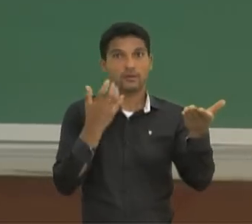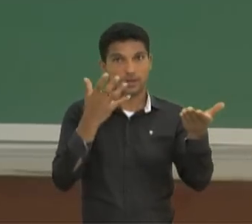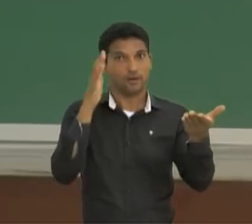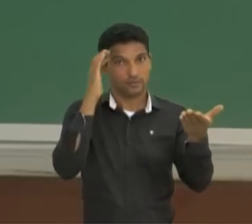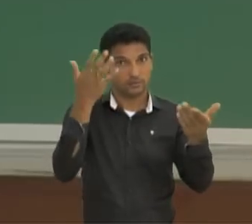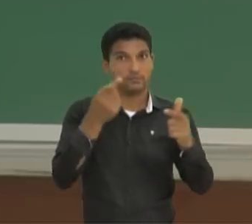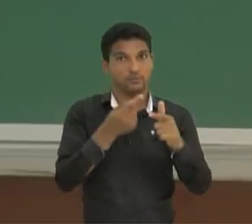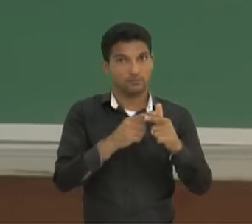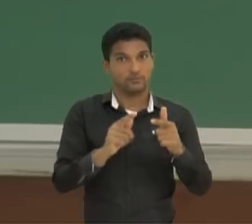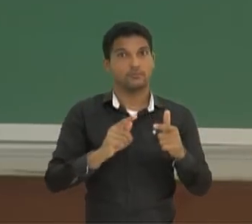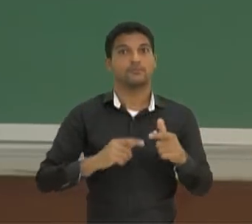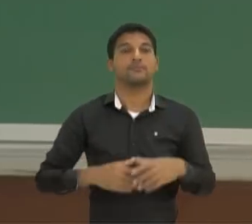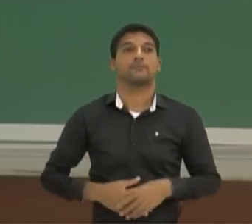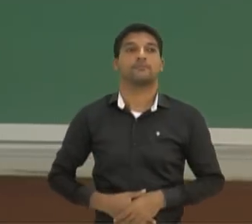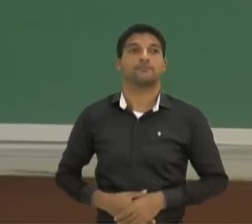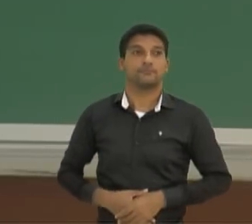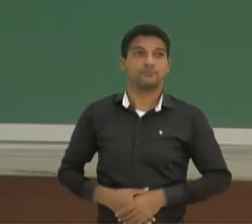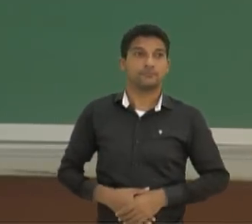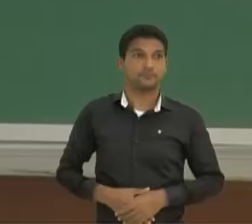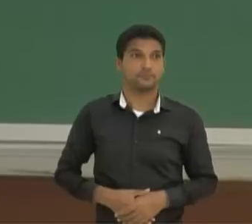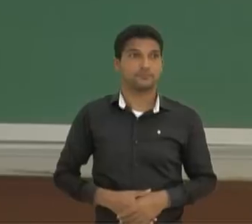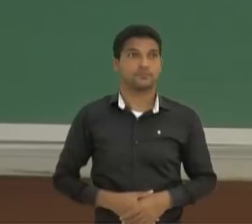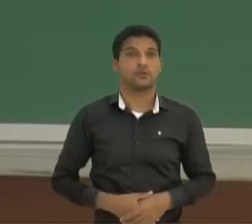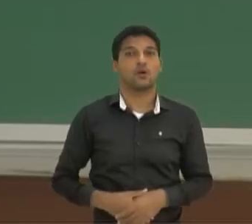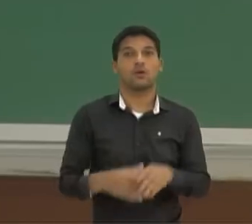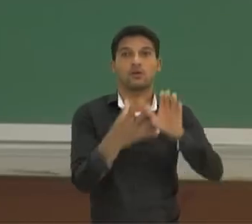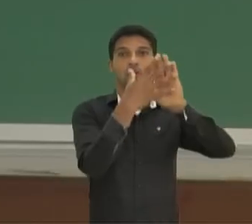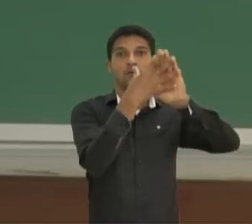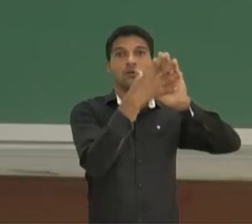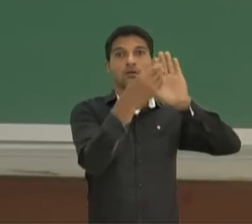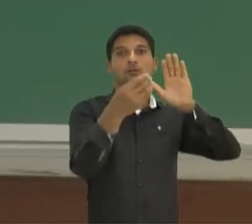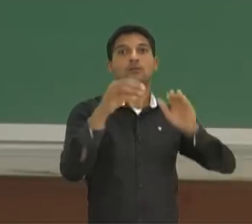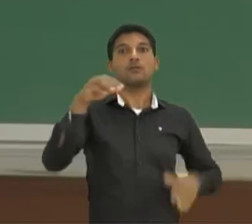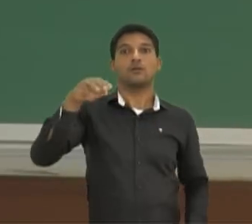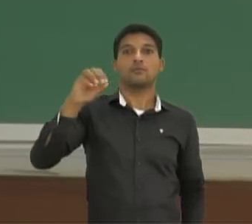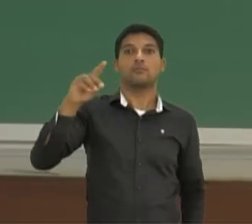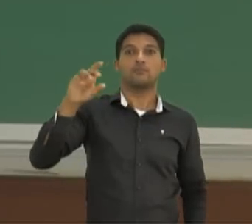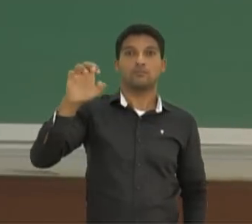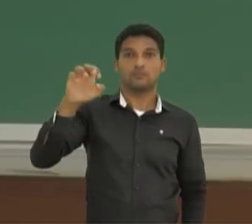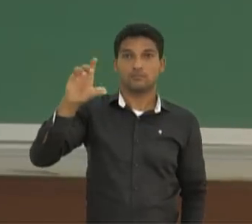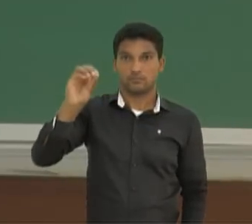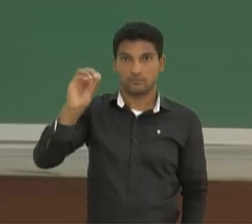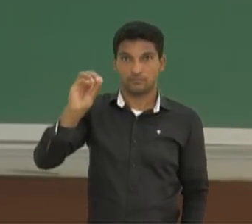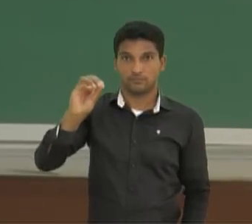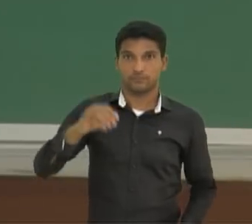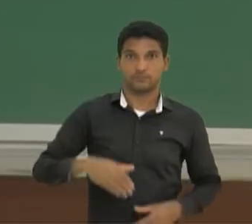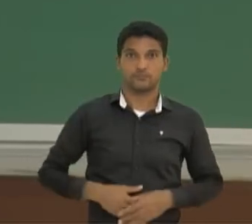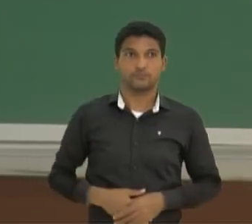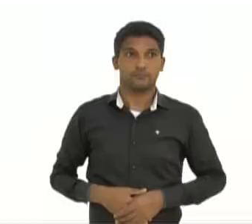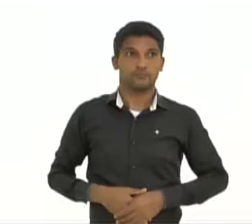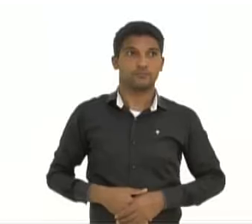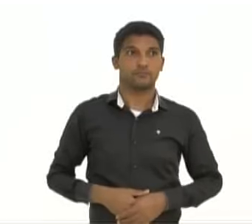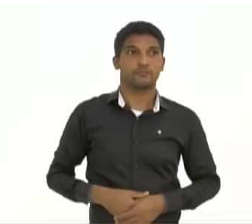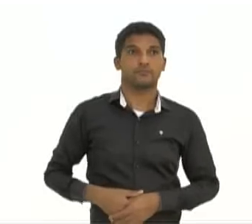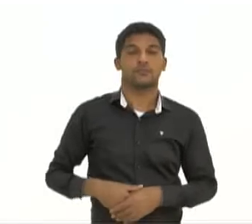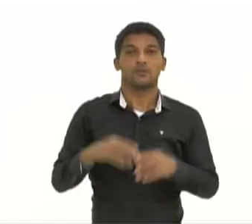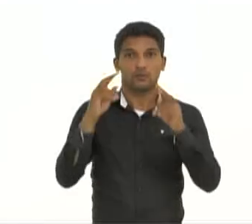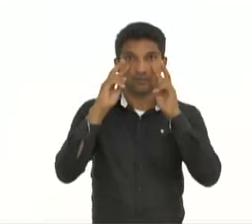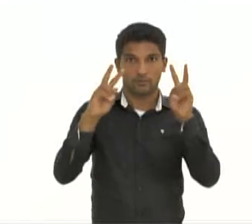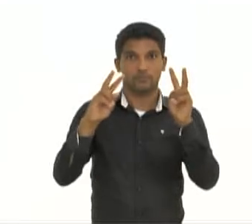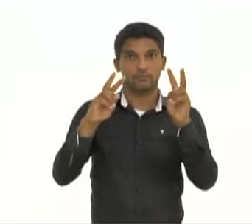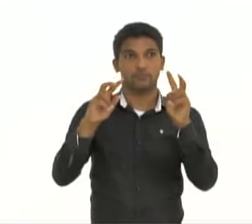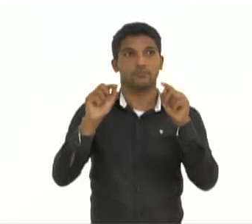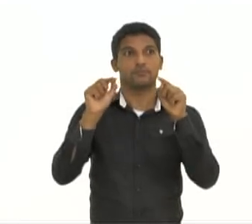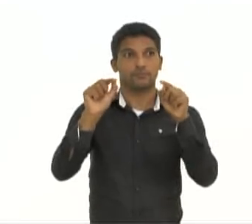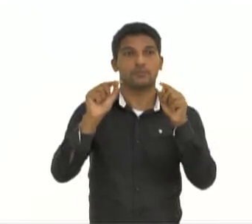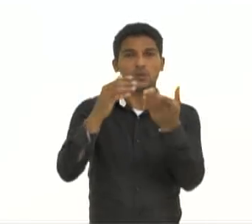conflito. Muito bem. Olha aqui um modelinho que eu trouxe para vocês nesse slide. Aqui, gente, no início eu tenho aquilo que eu falei